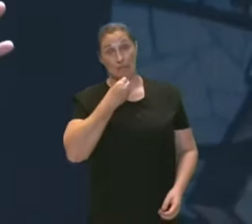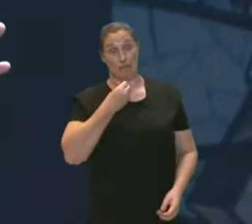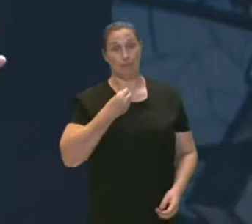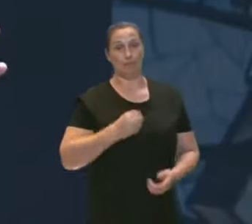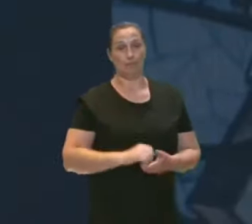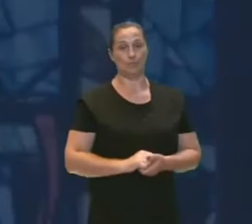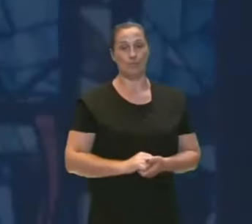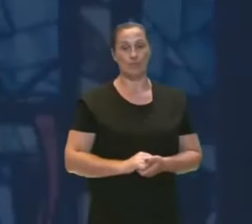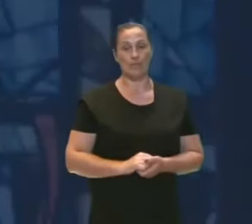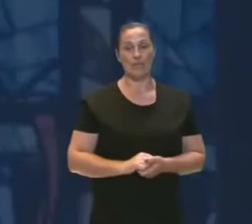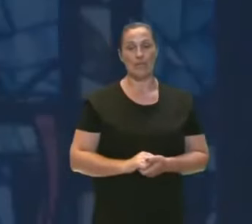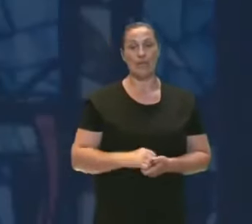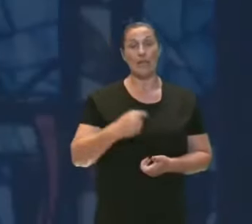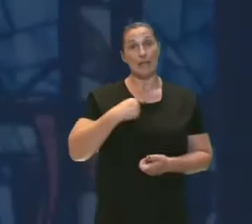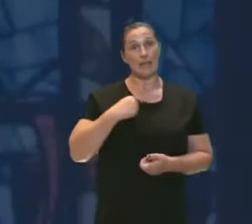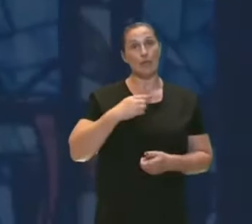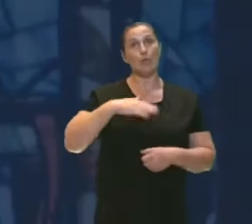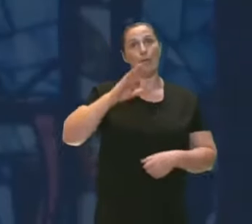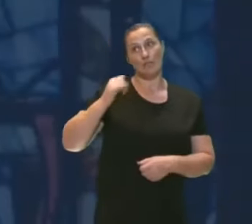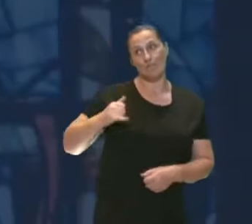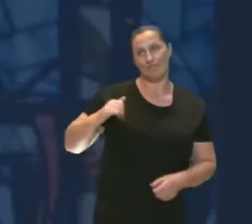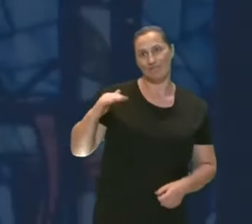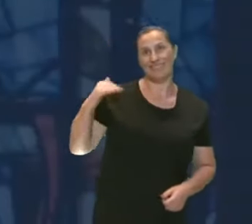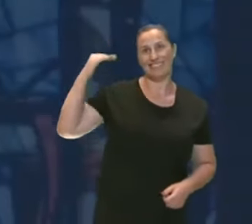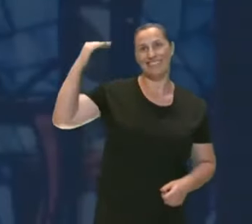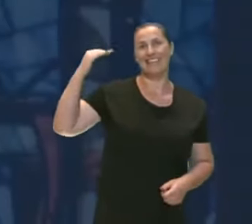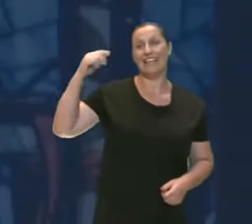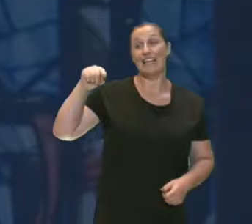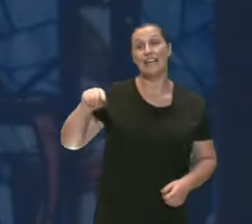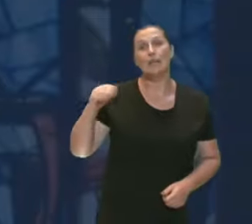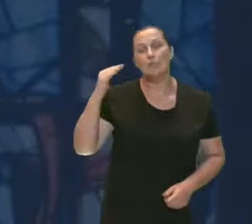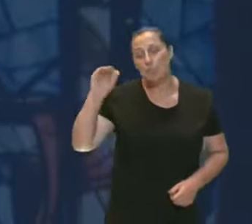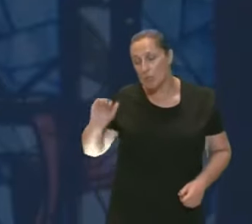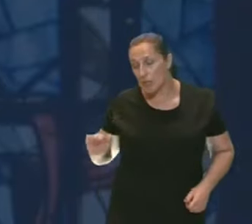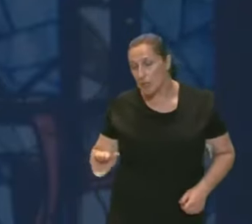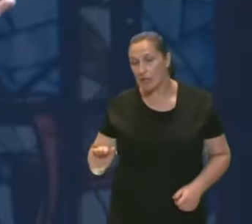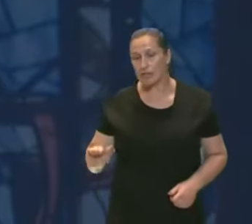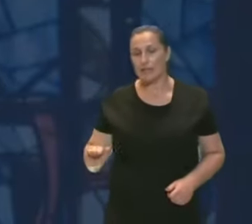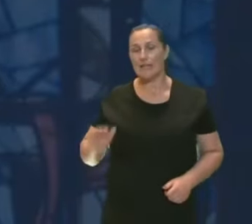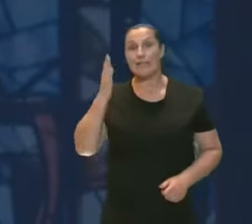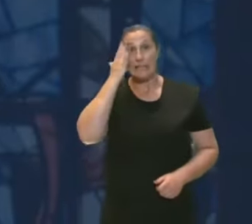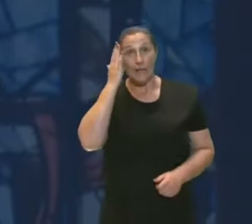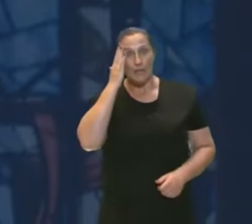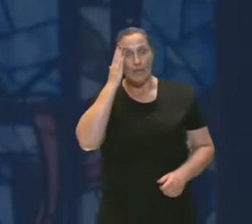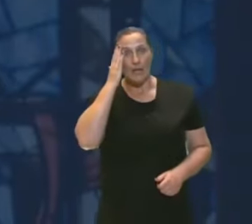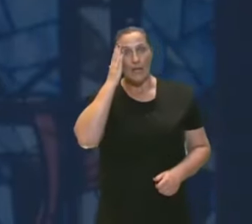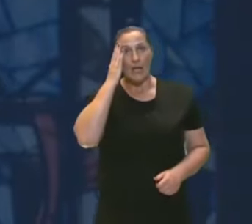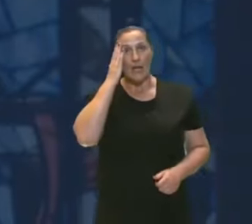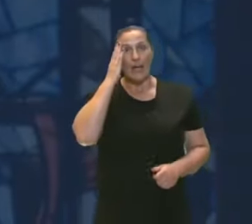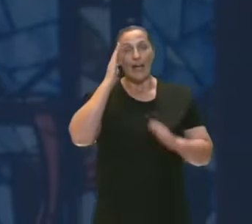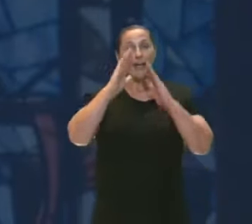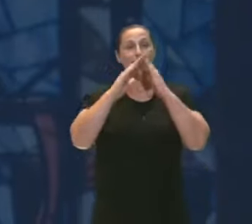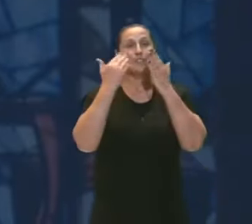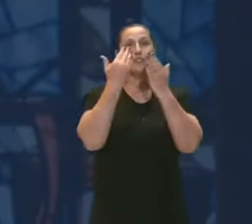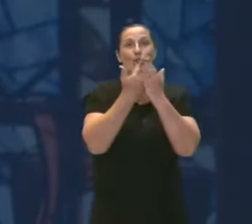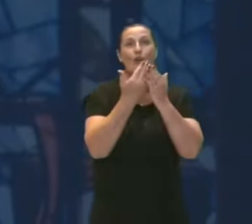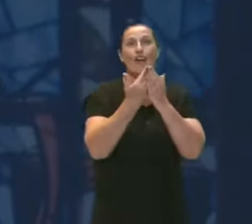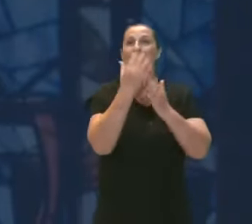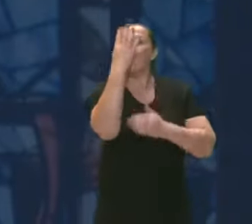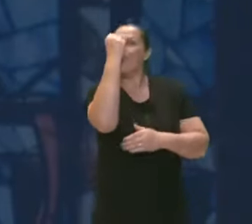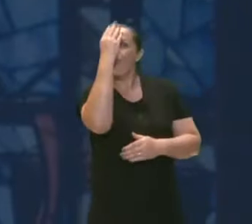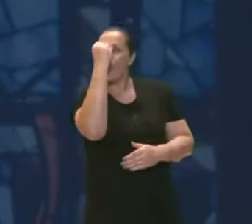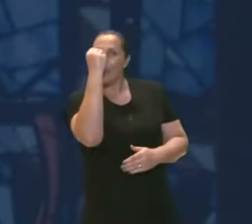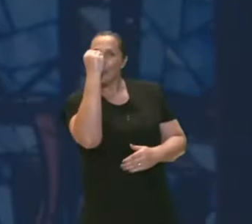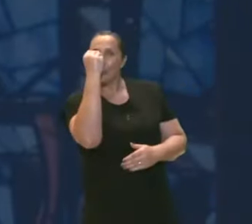ele pequenininho. Uma vez a gente estudando na escola lá, a escola tirou foto dos alunos para montar um calendário e